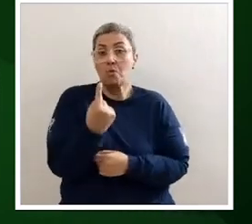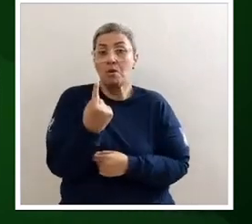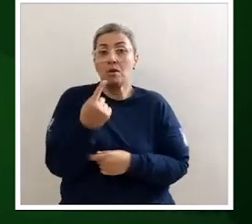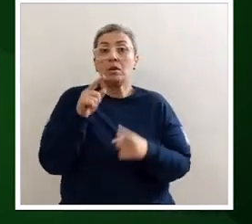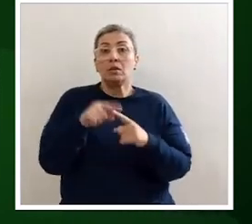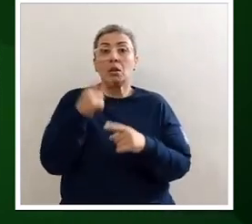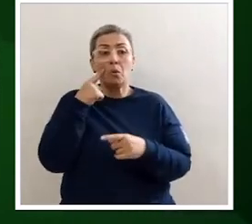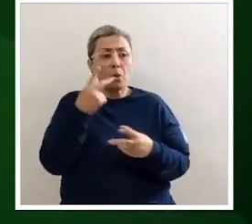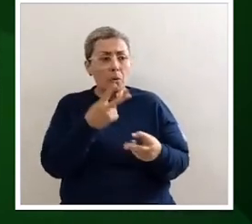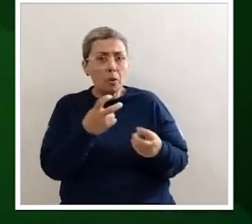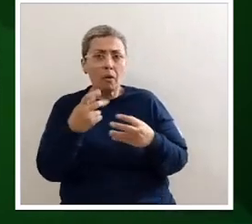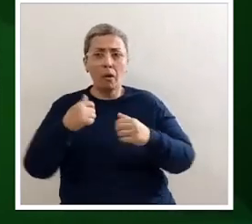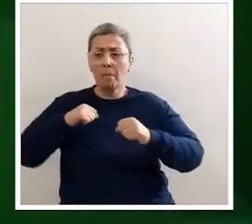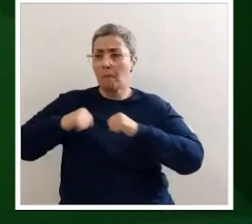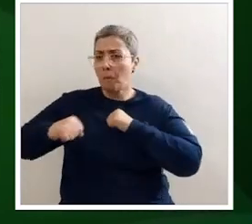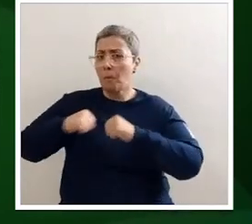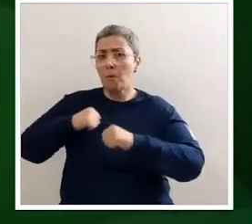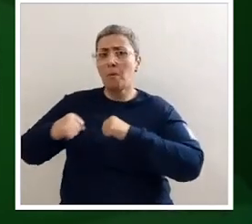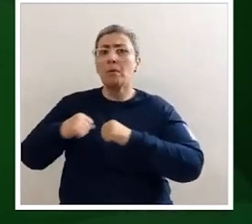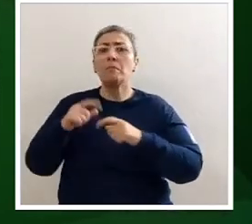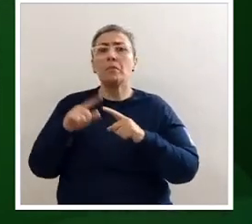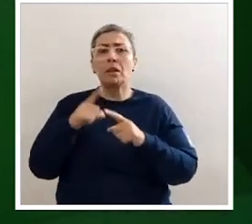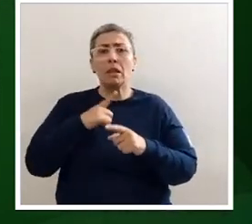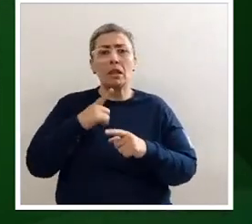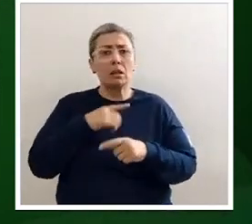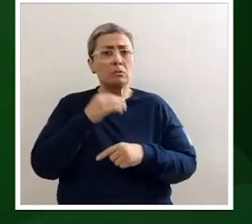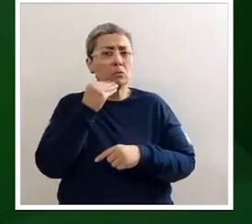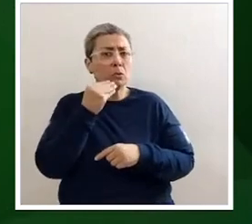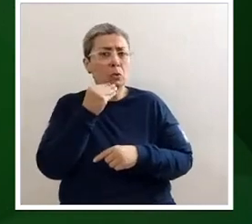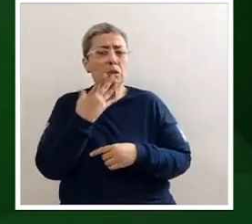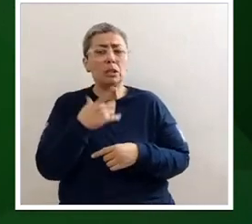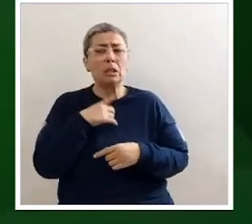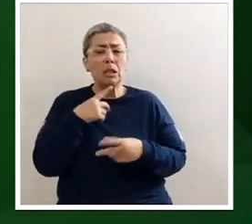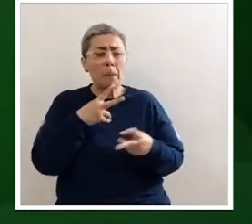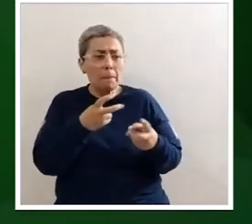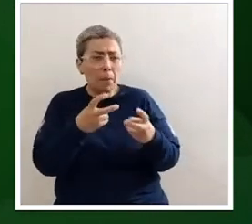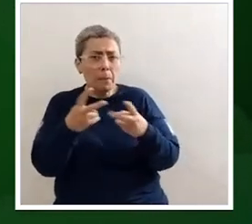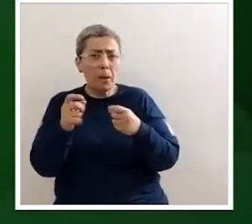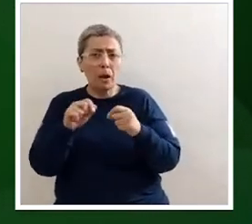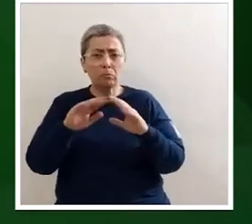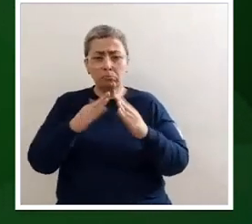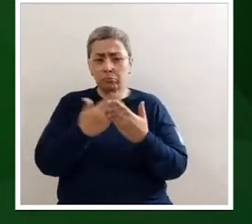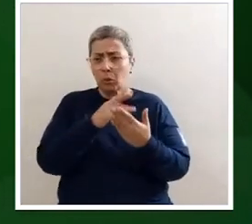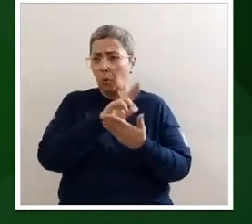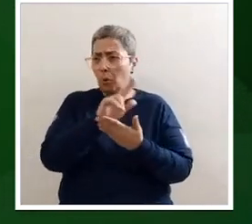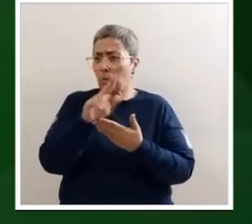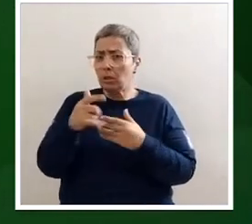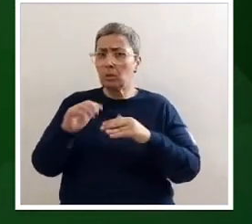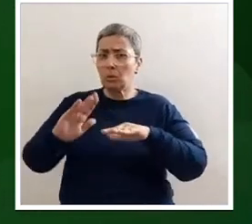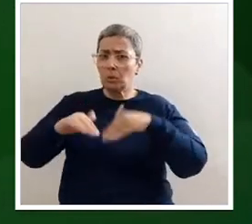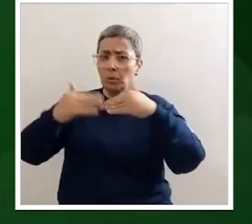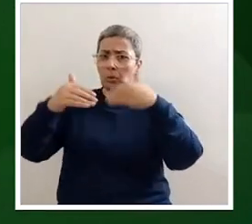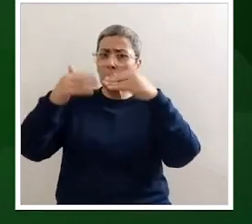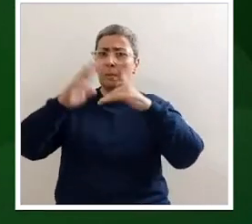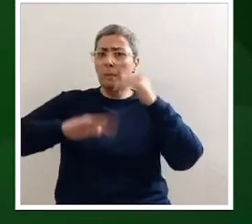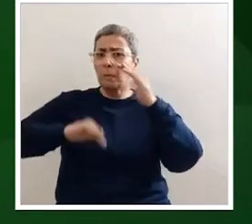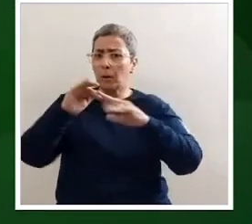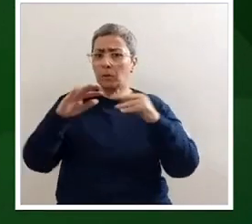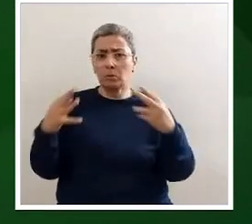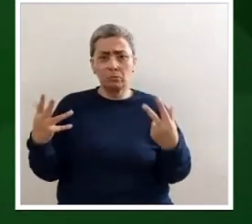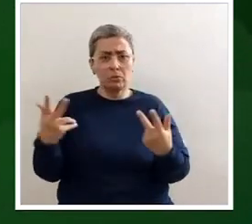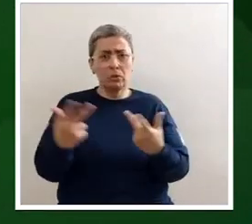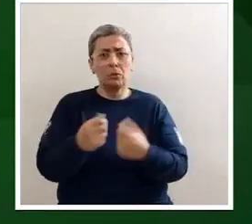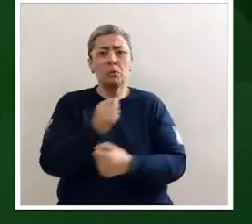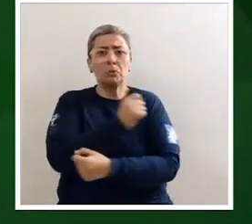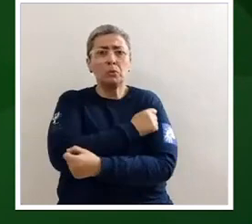a gente viu muitos movimentos eu tive oportunidade de ver Várias escolas desenvolvendo ações fantástica com